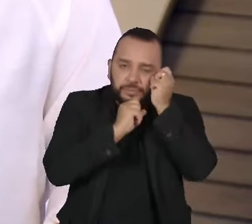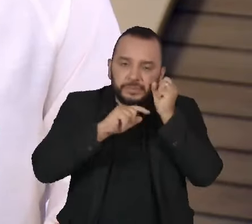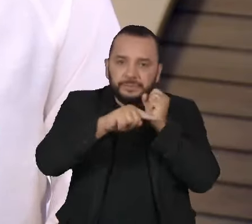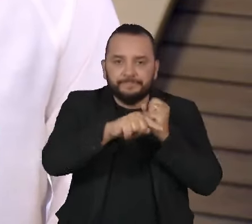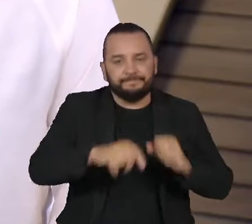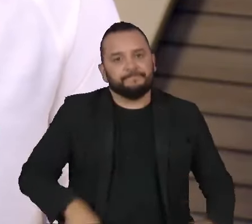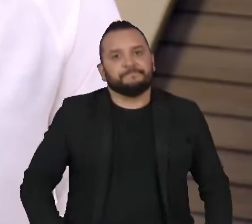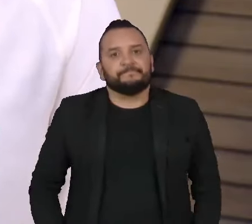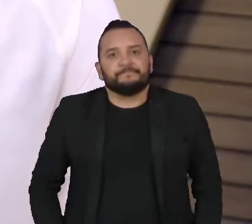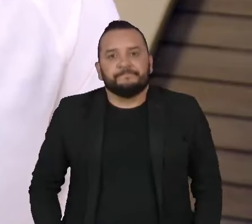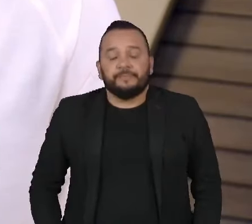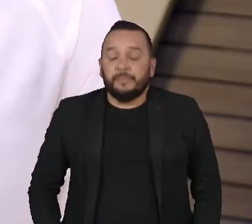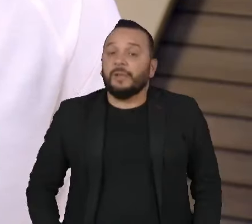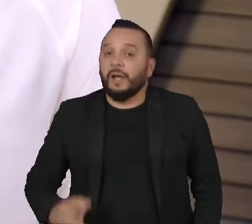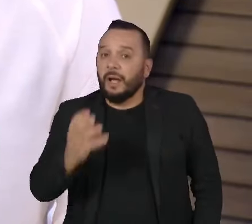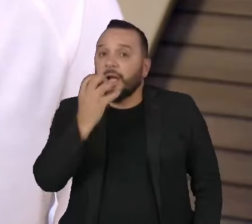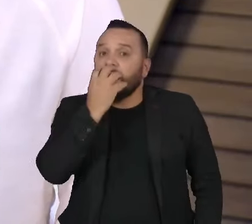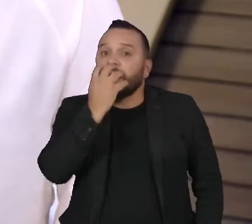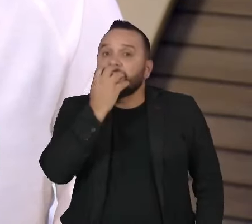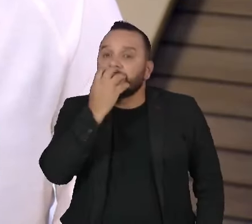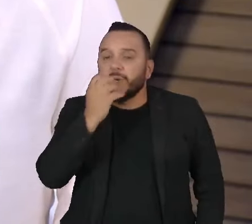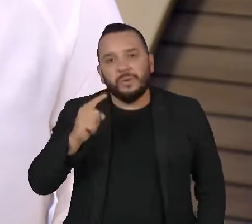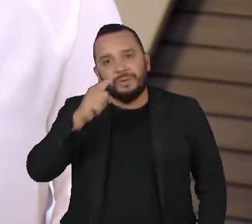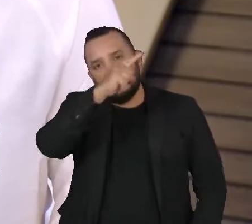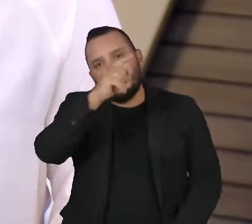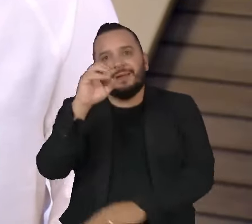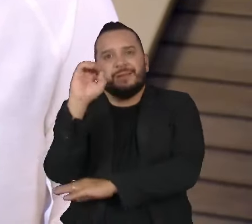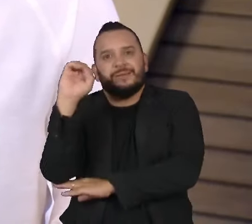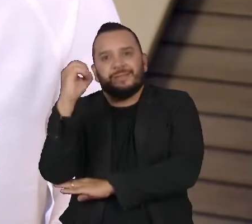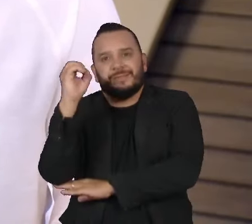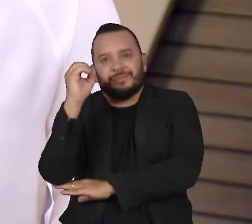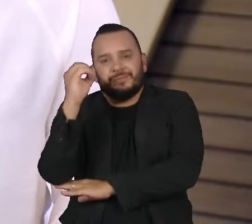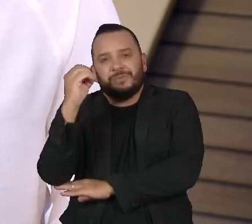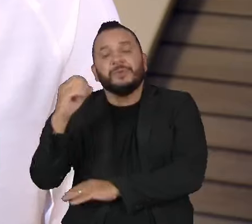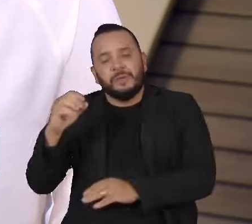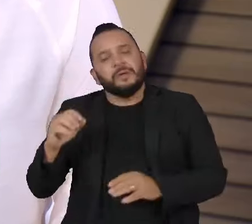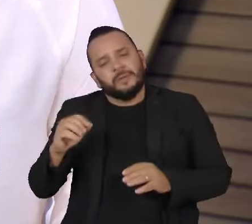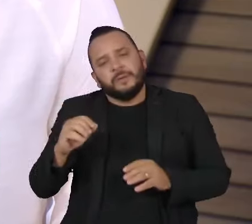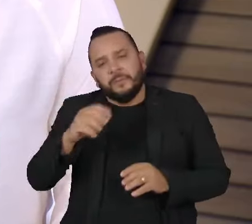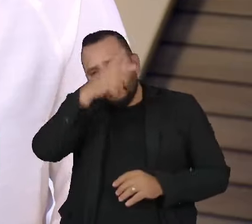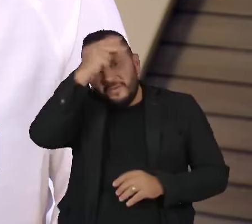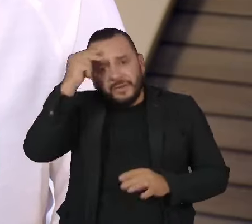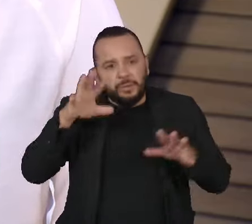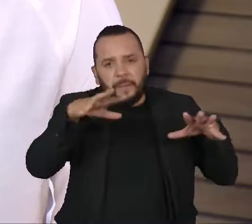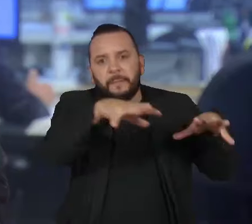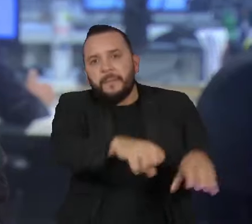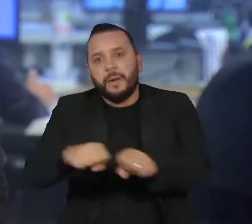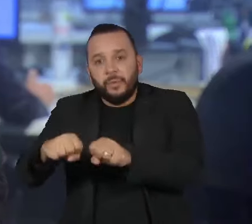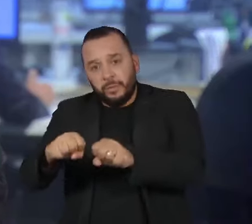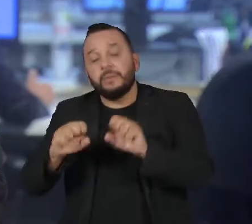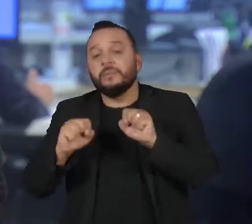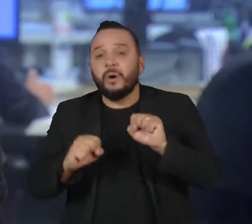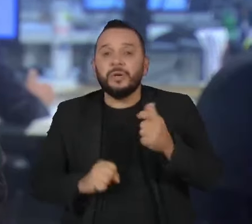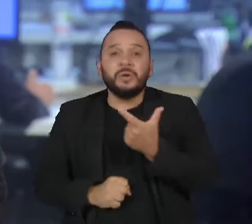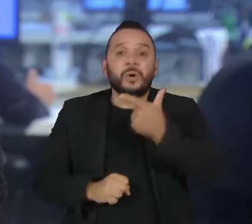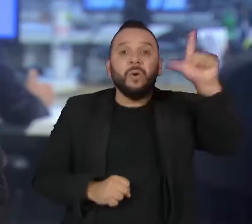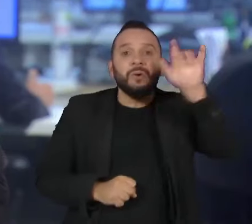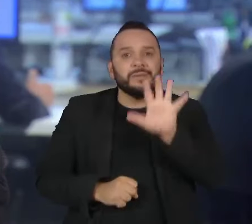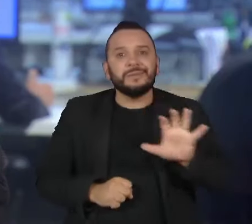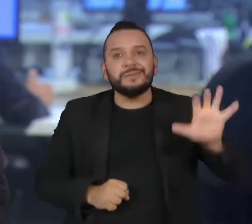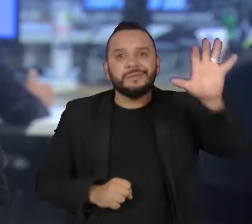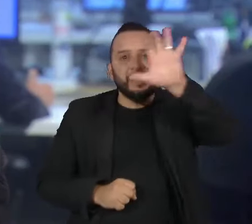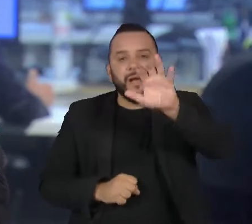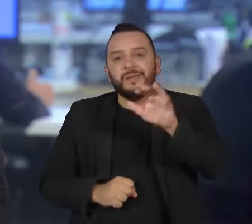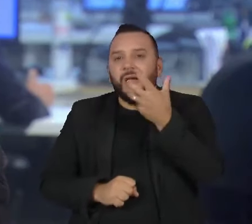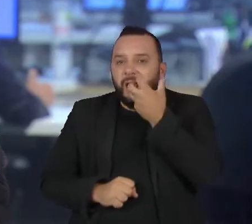Cachorros que estão em abrigos no Rio Grande do Sul podem ser adotados por tutores de outros estados. Todo o processo é